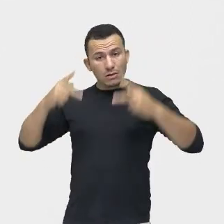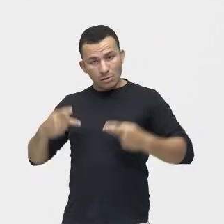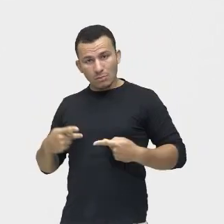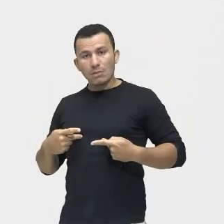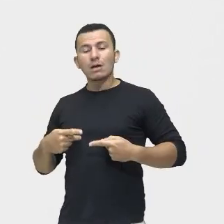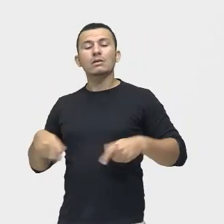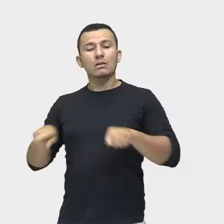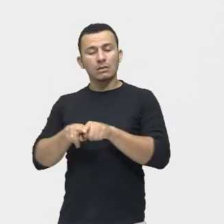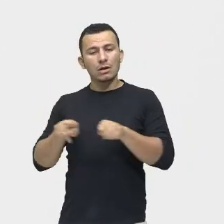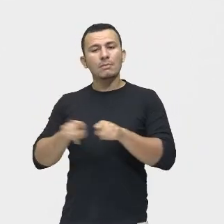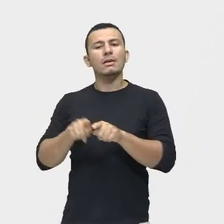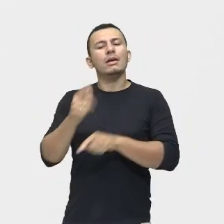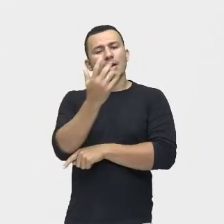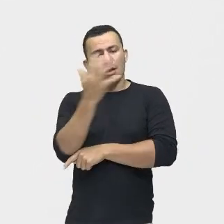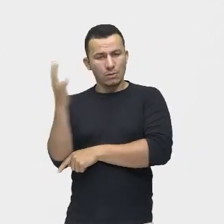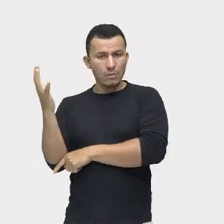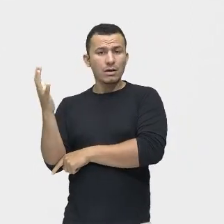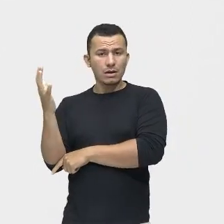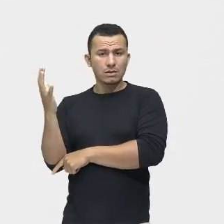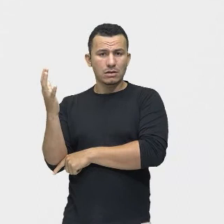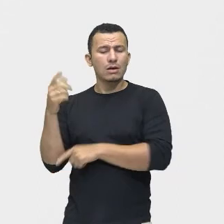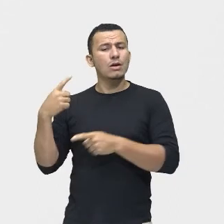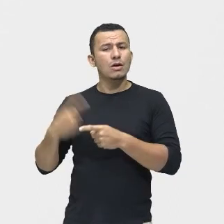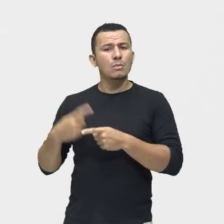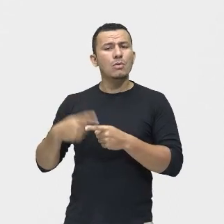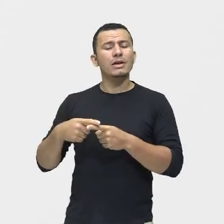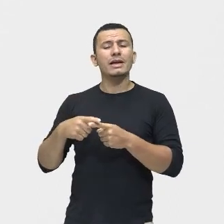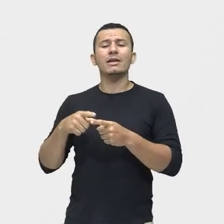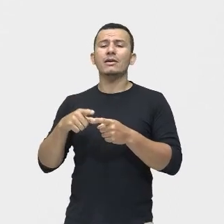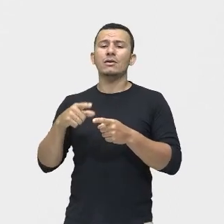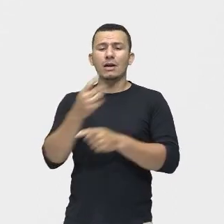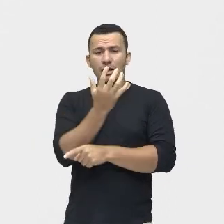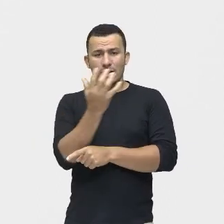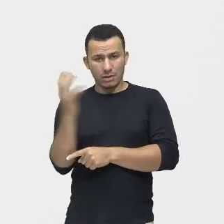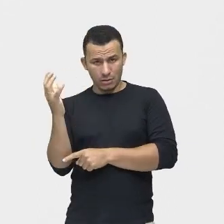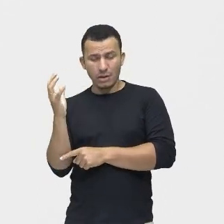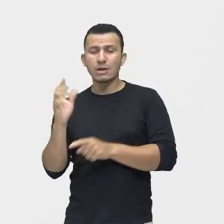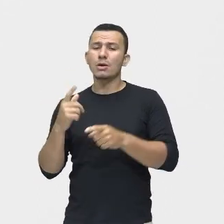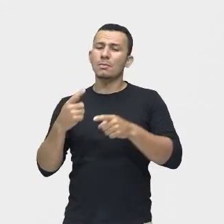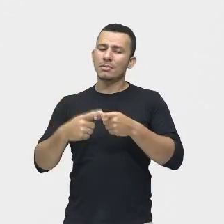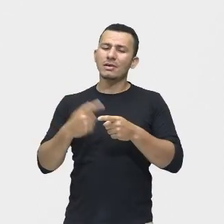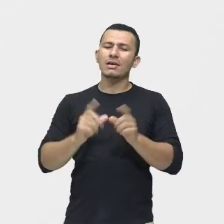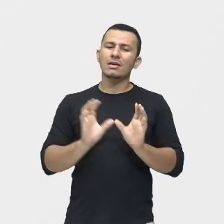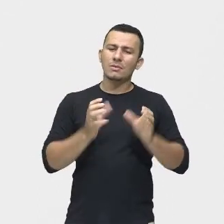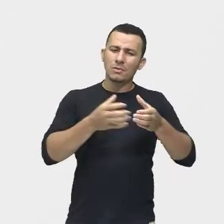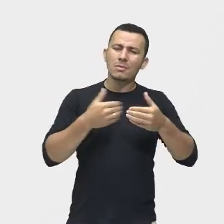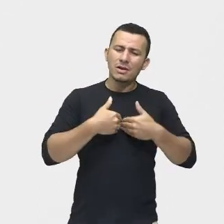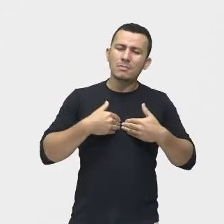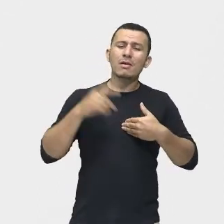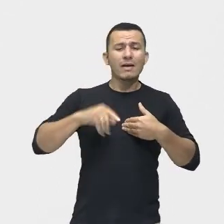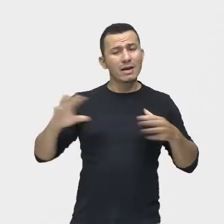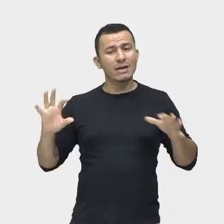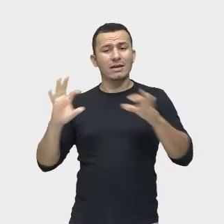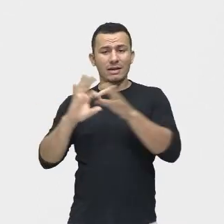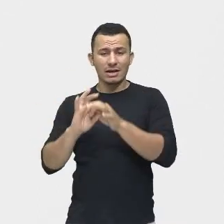é também natureza, porque somos animais também, apenas diferenciados